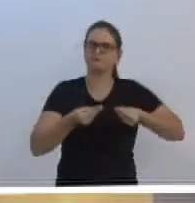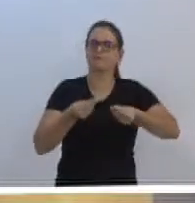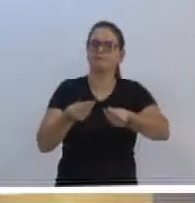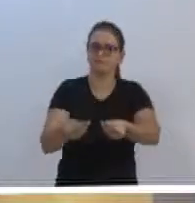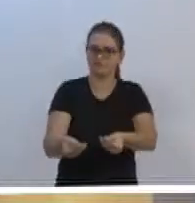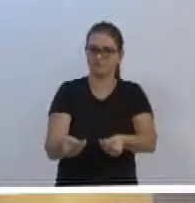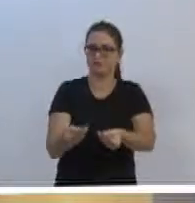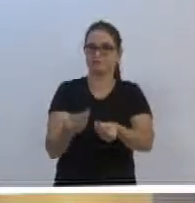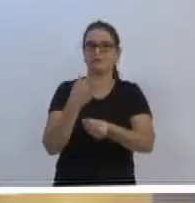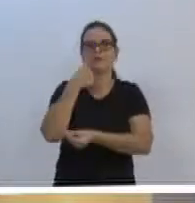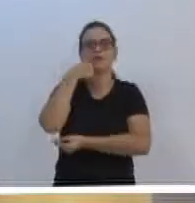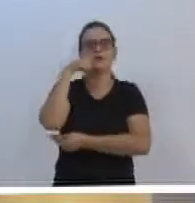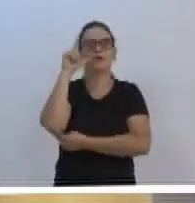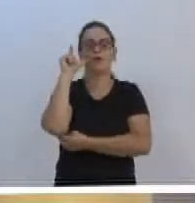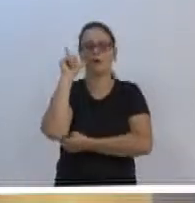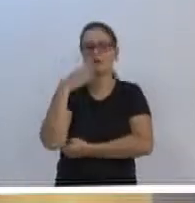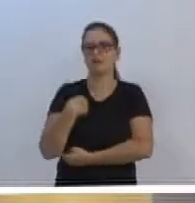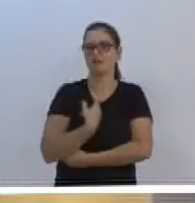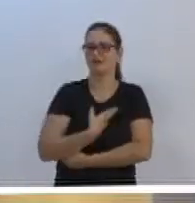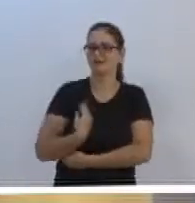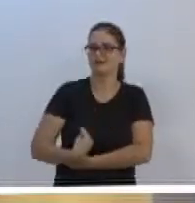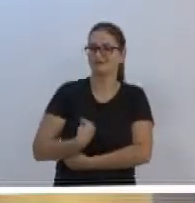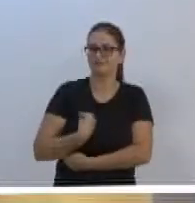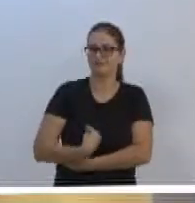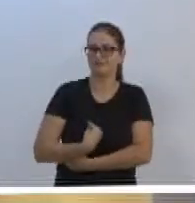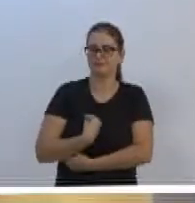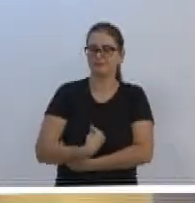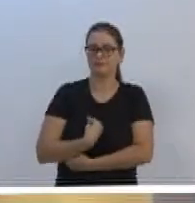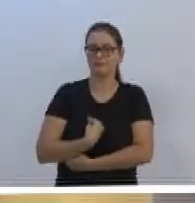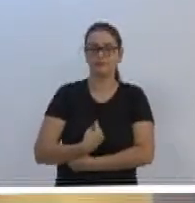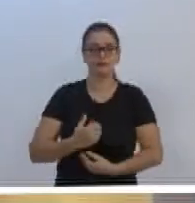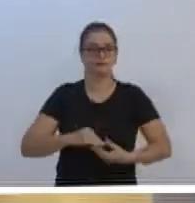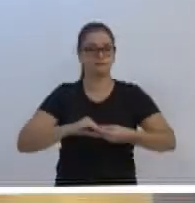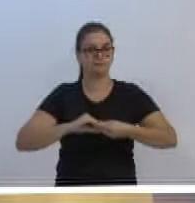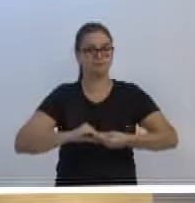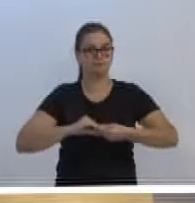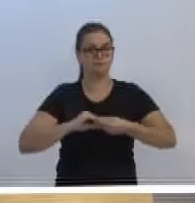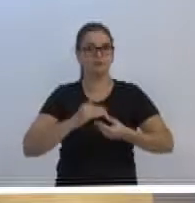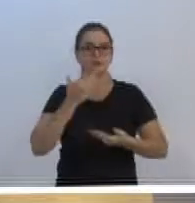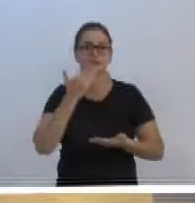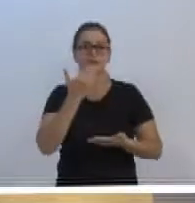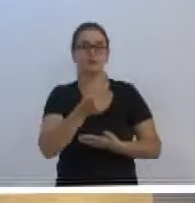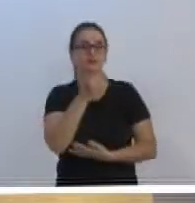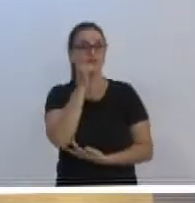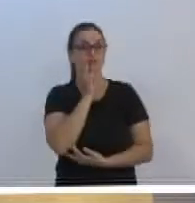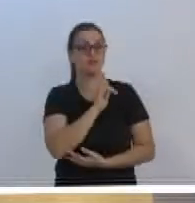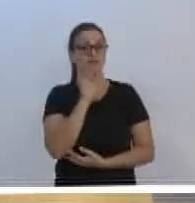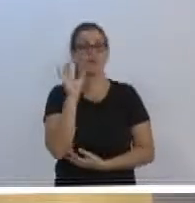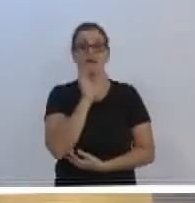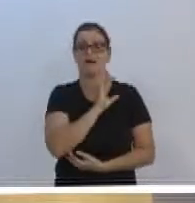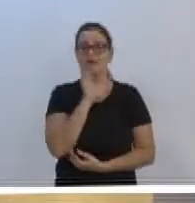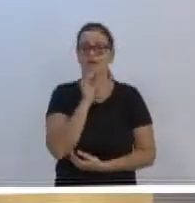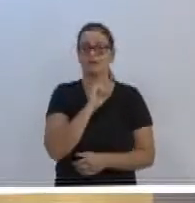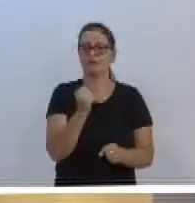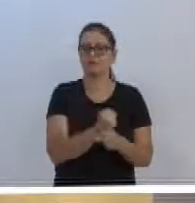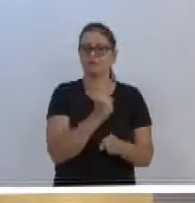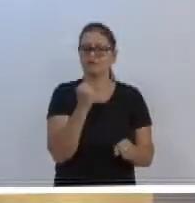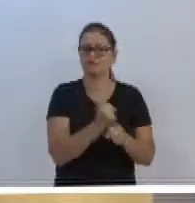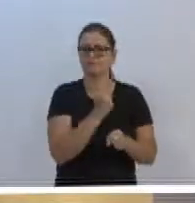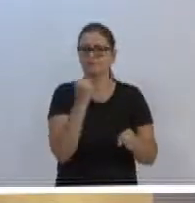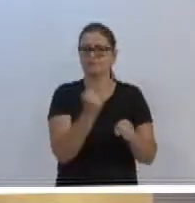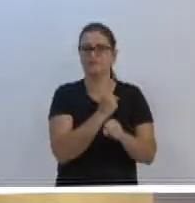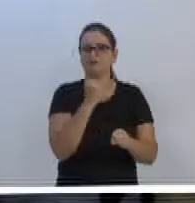lá onde é principal dando esse pedido para que possamos ter em breve esta construção é